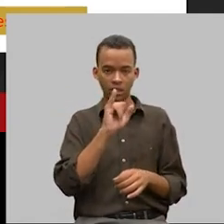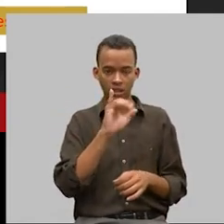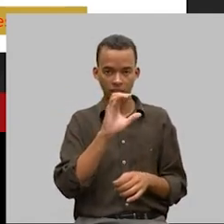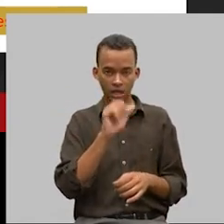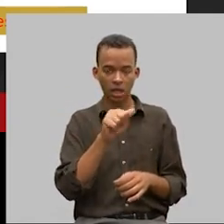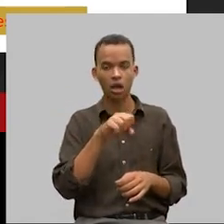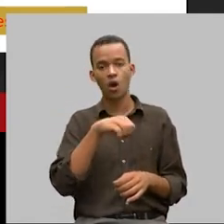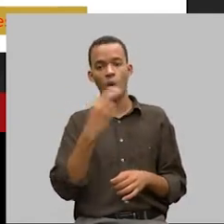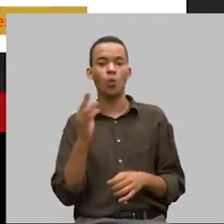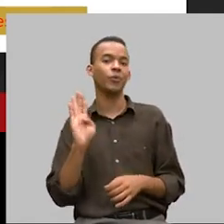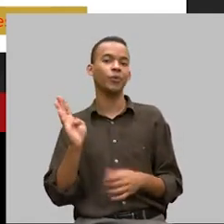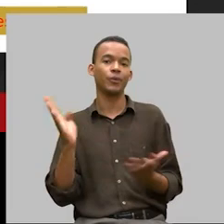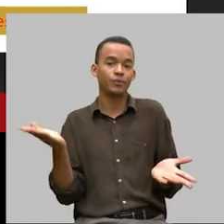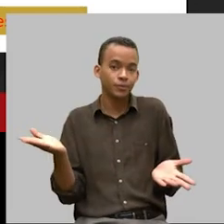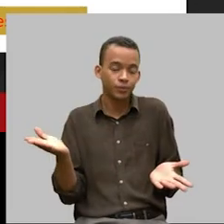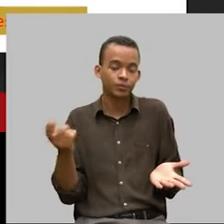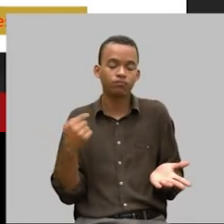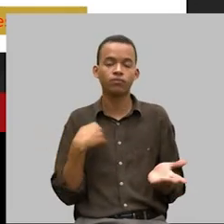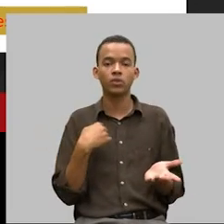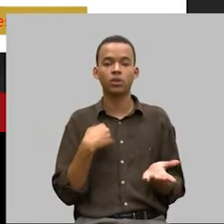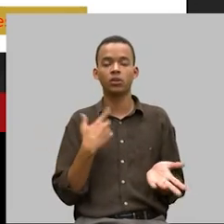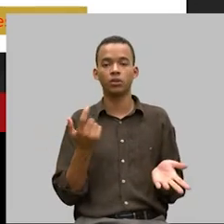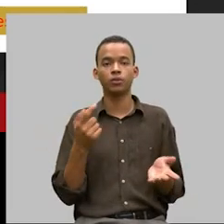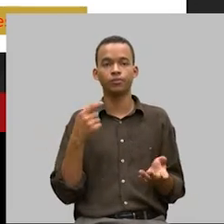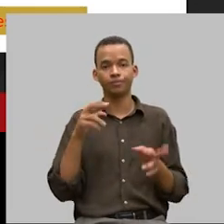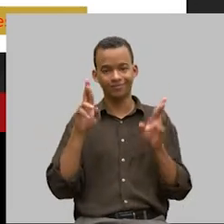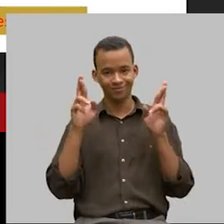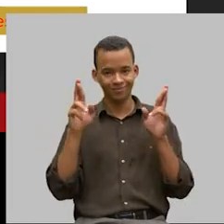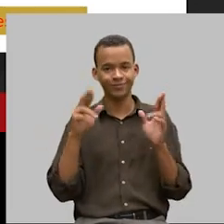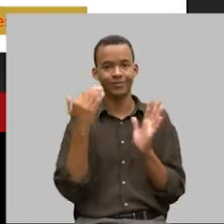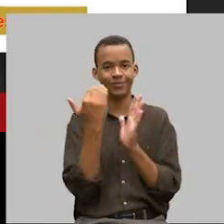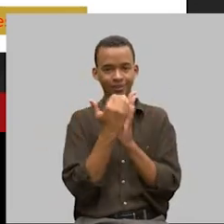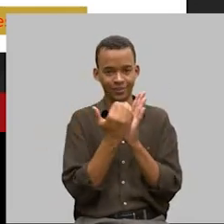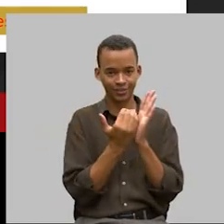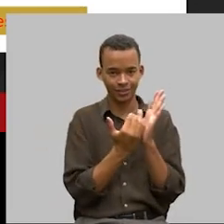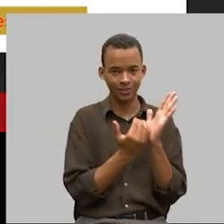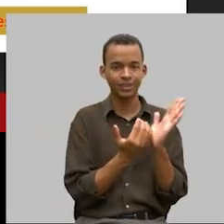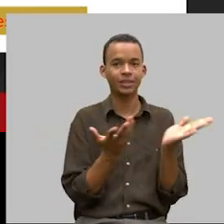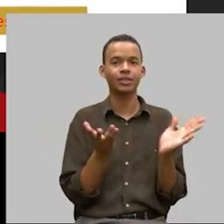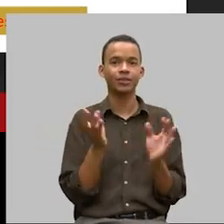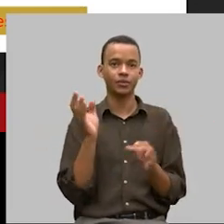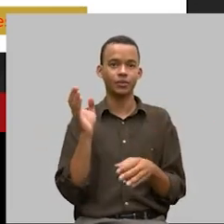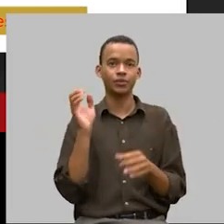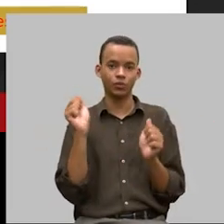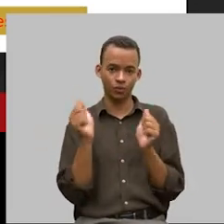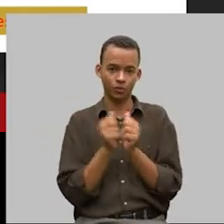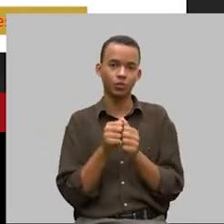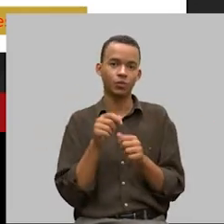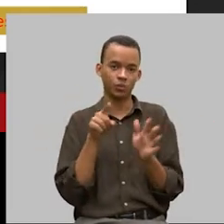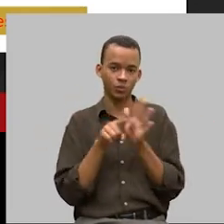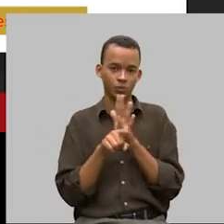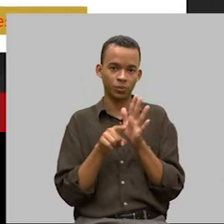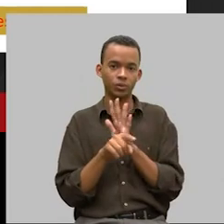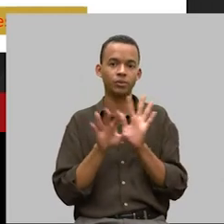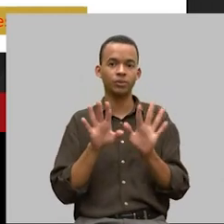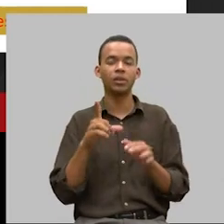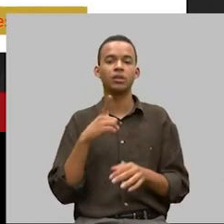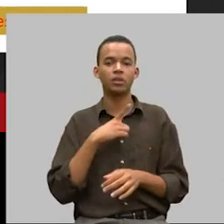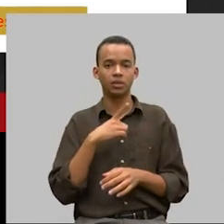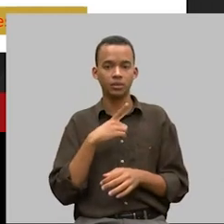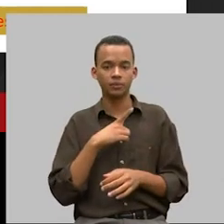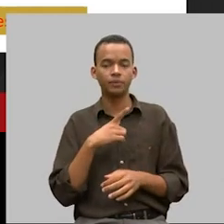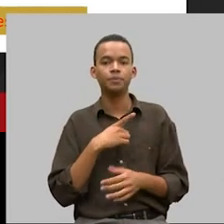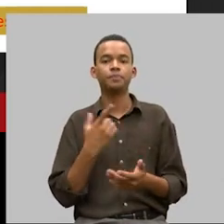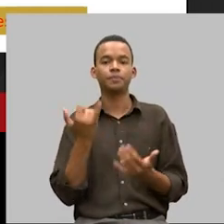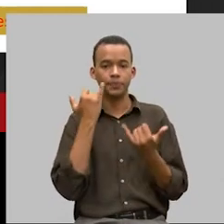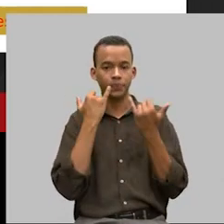itinerários que eu espero que caia essa coisa do dos itinerários aí em algum momento mas a gente ainda tem a formação mas ele dá conta de muito mais do que